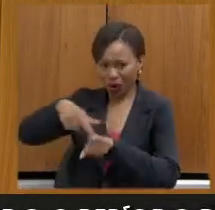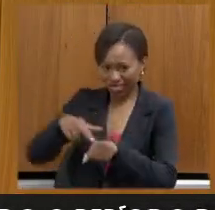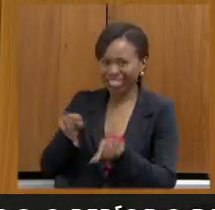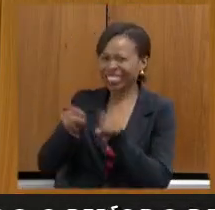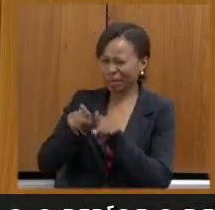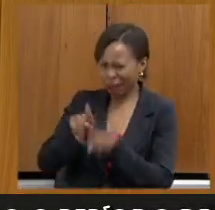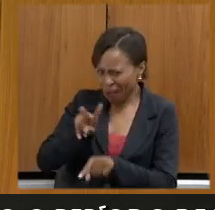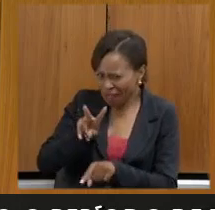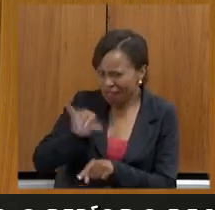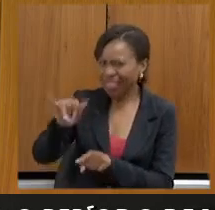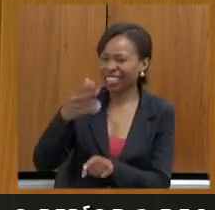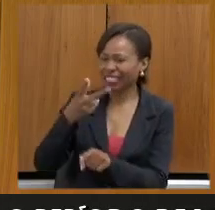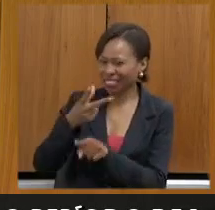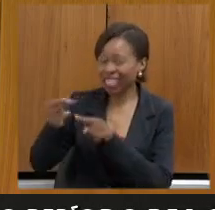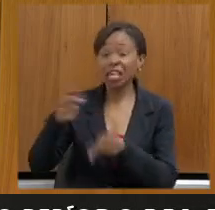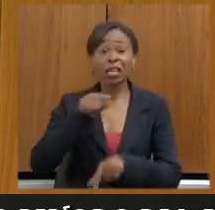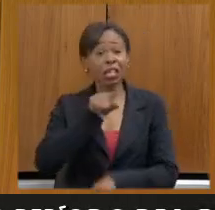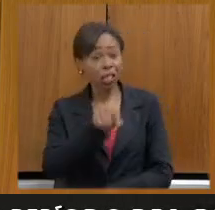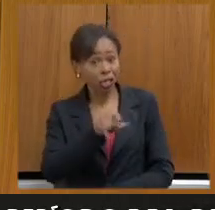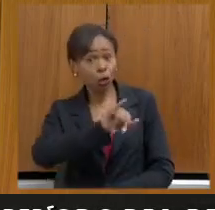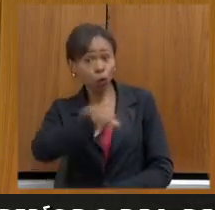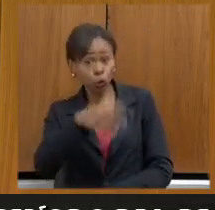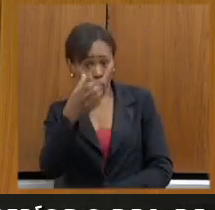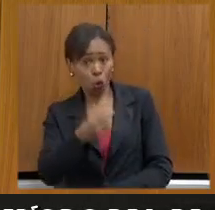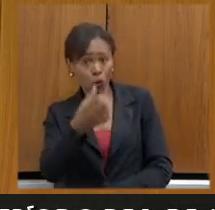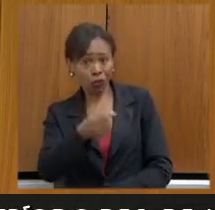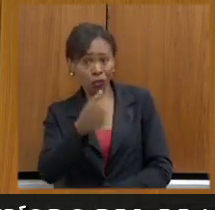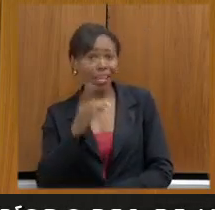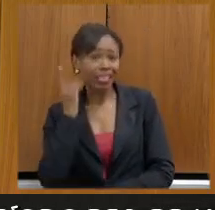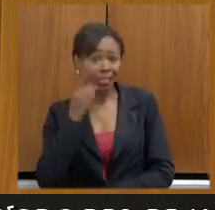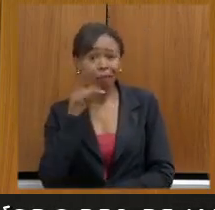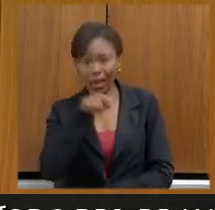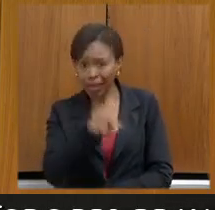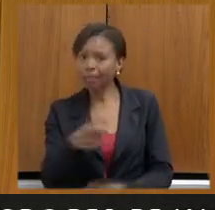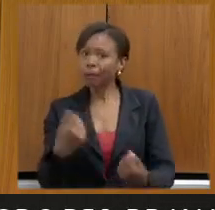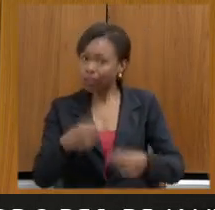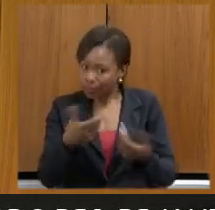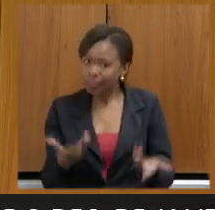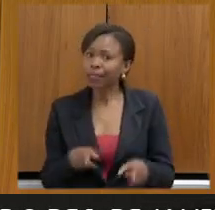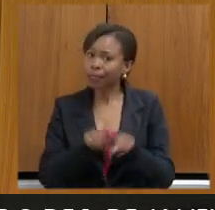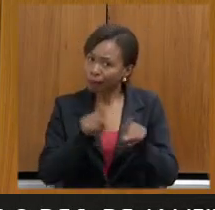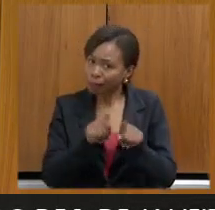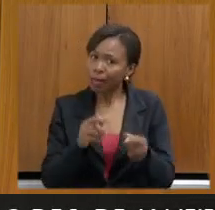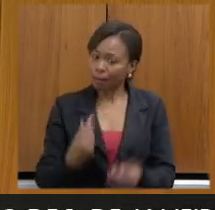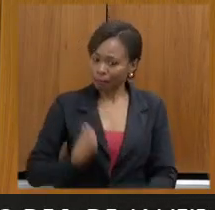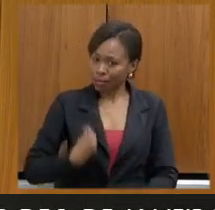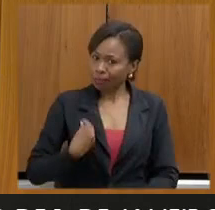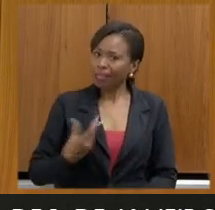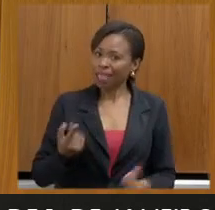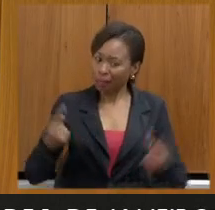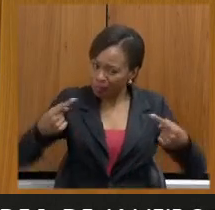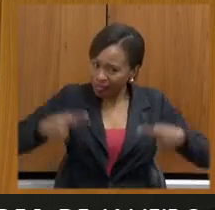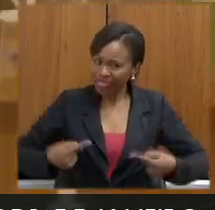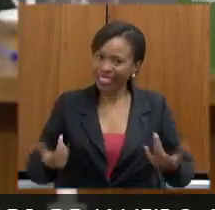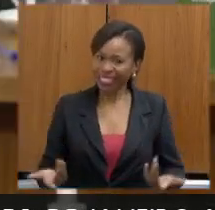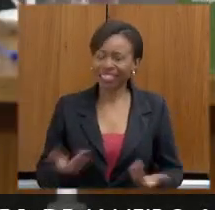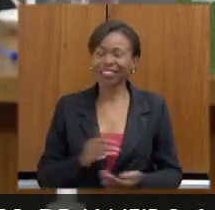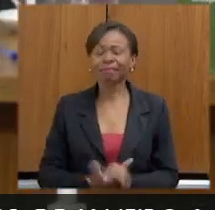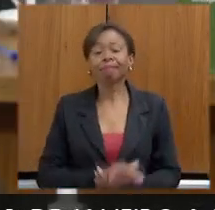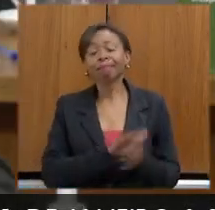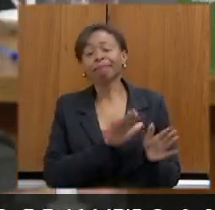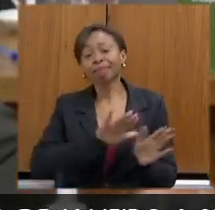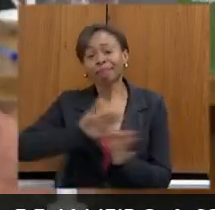dizer o deputado João Leite que ele precisa entrar nessa briga bom Deputado não se